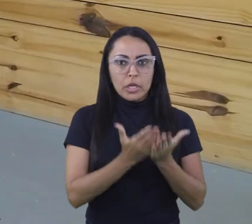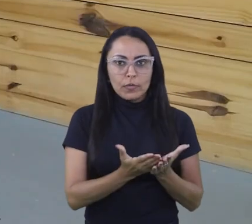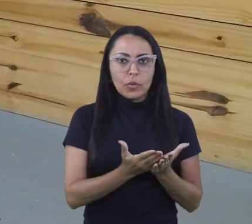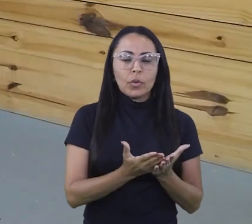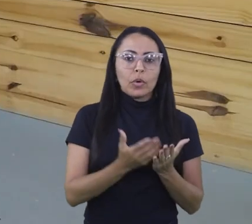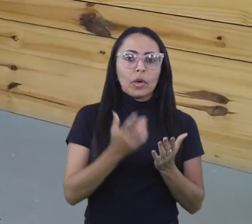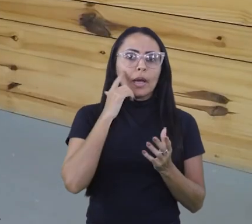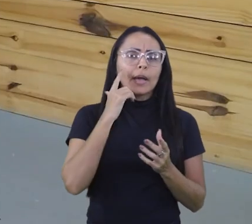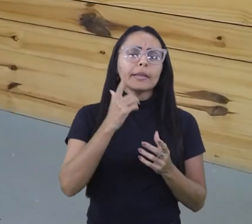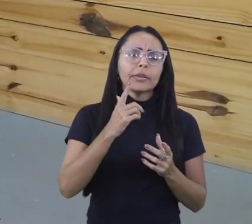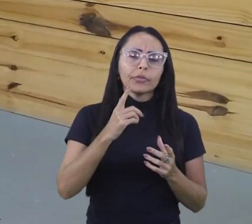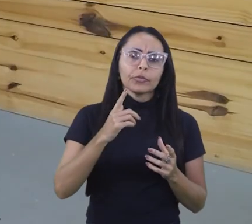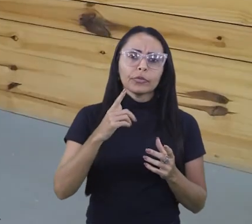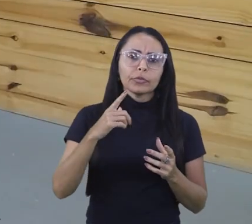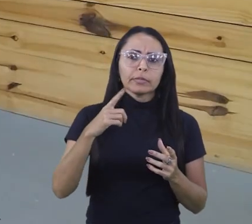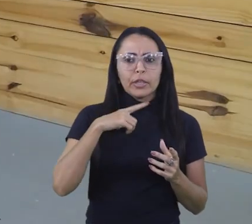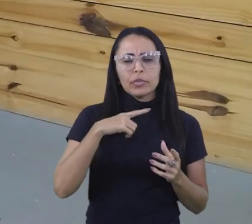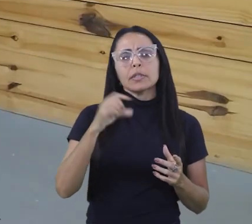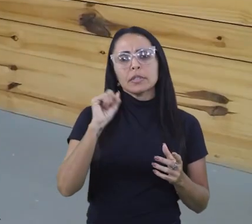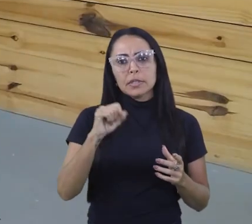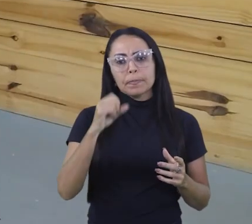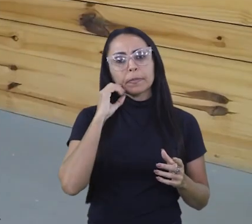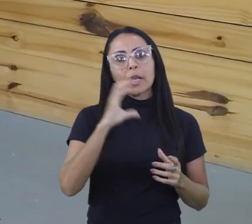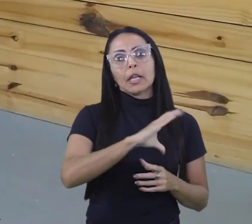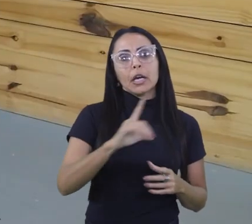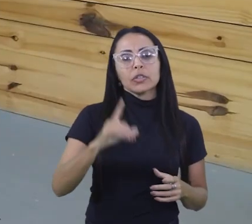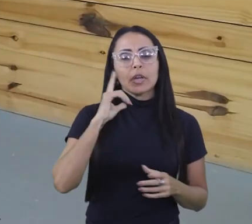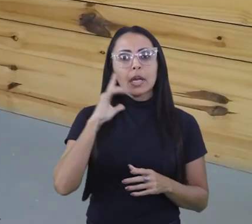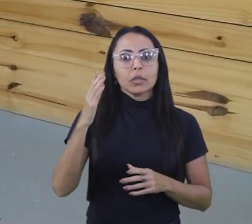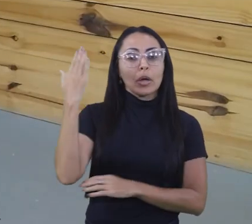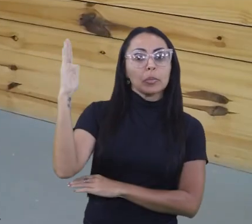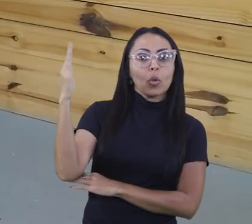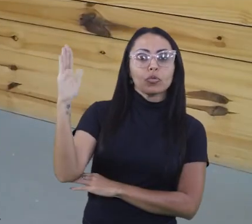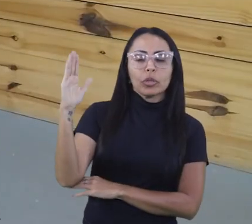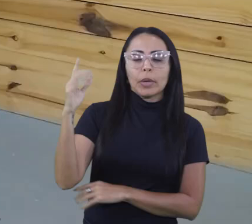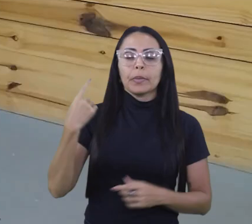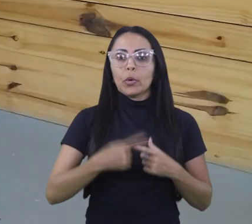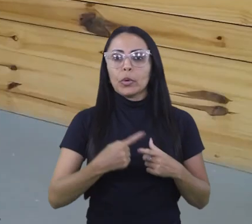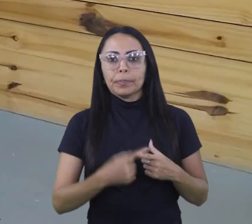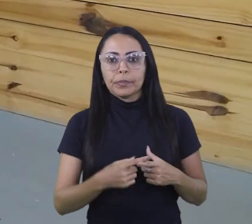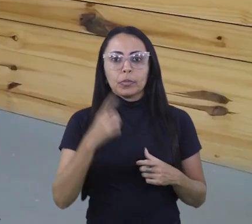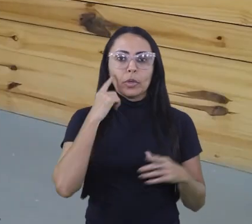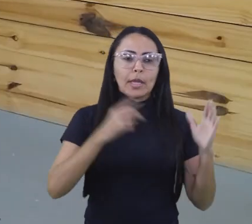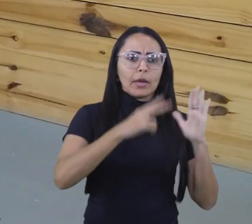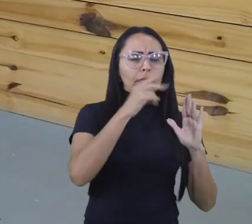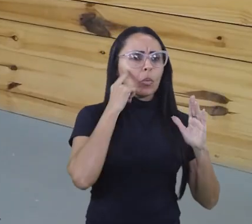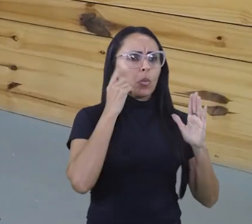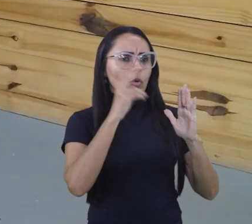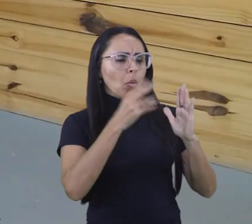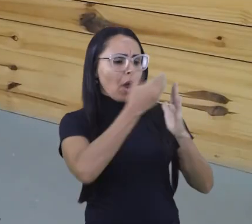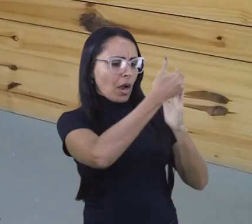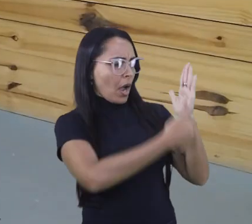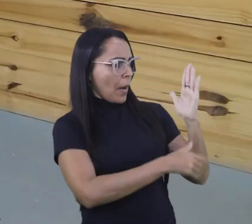conhecido, que ele foi, em determinado momento, classificado na área de biologia. Por quê? Porque a pessoa leu a capa do livro e